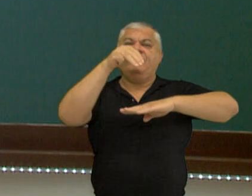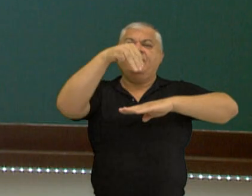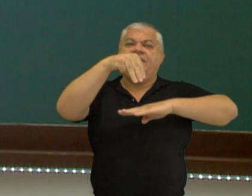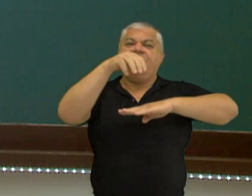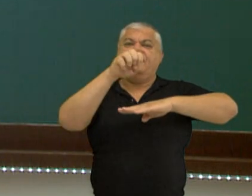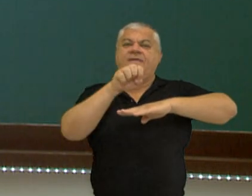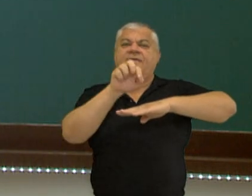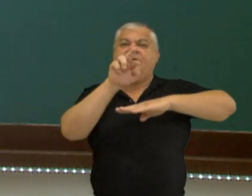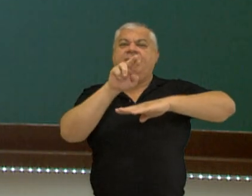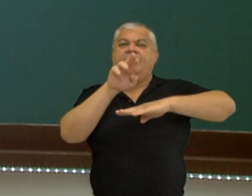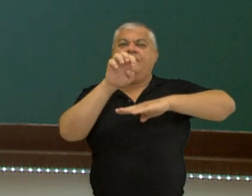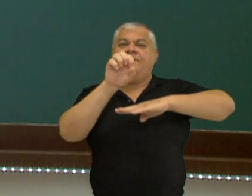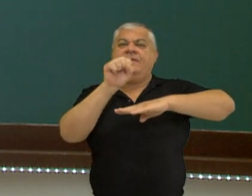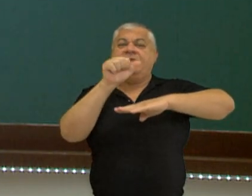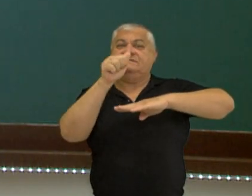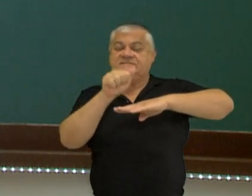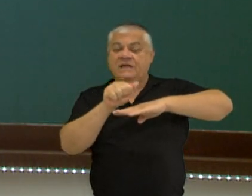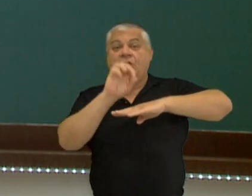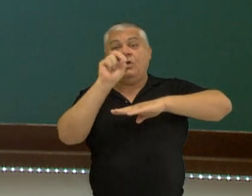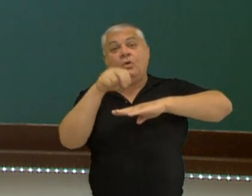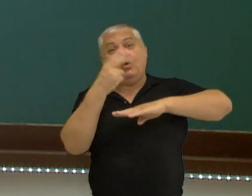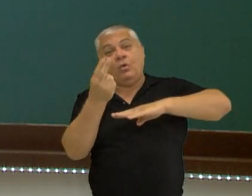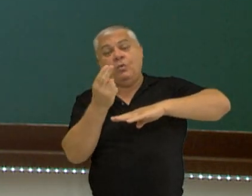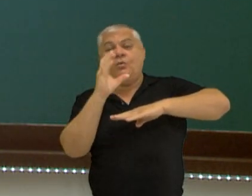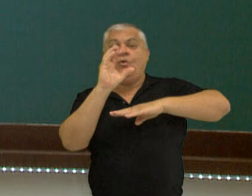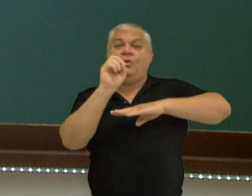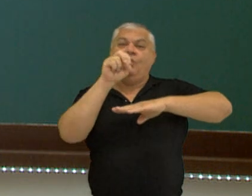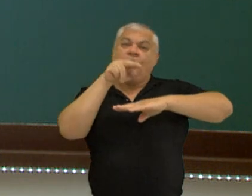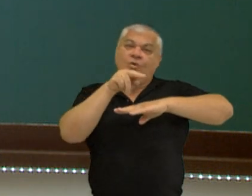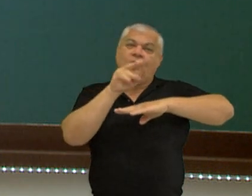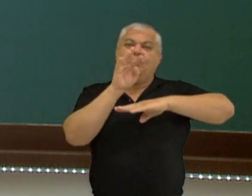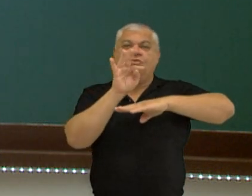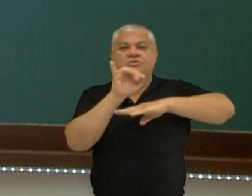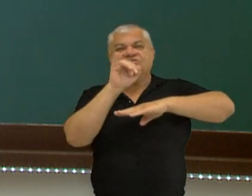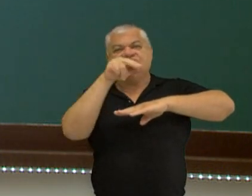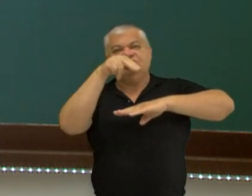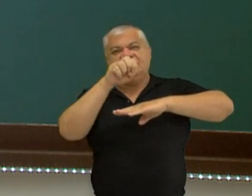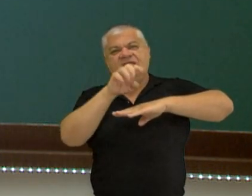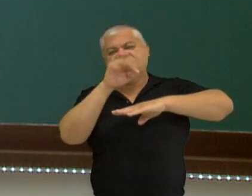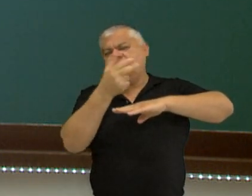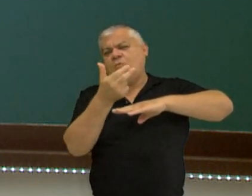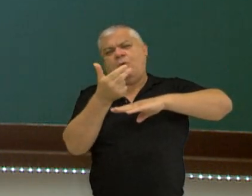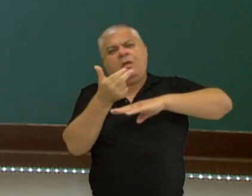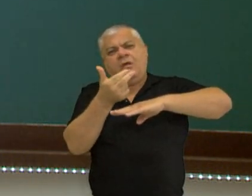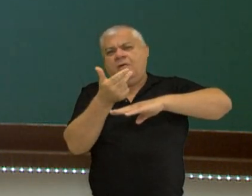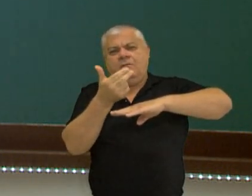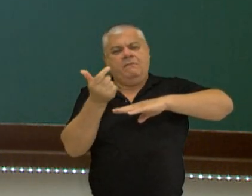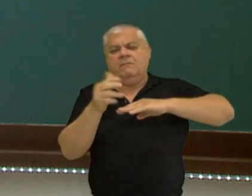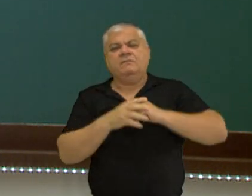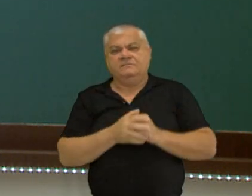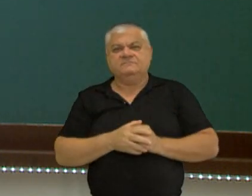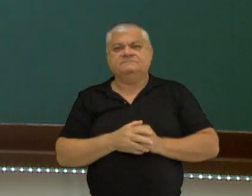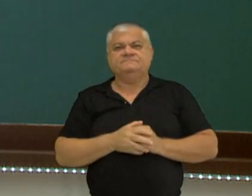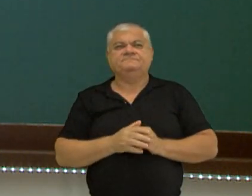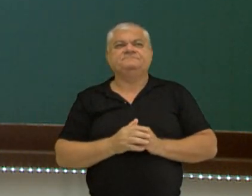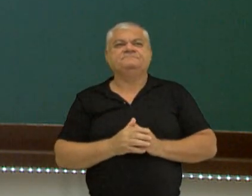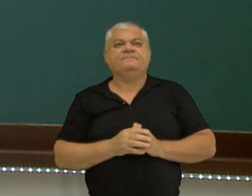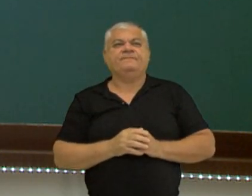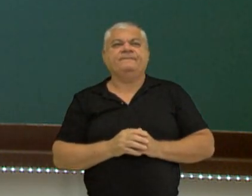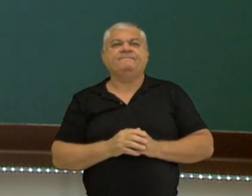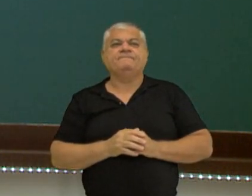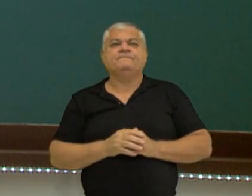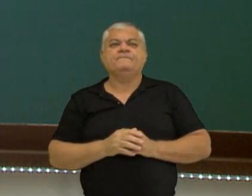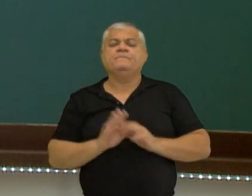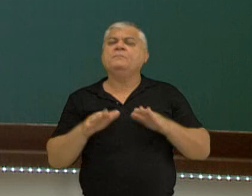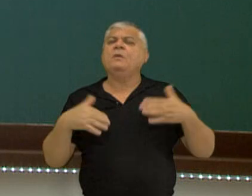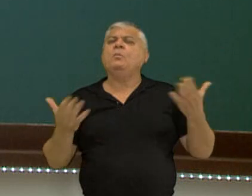de continentes. É a mesma coisa eu dizer terras emersas e eu falar continentes e ilhas, né? Aí, quais